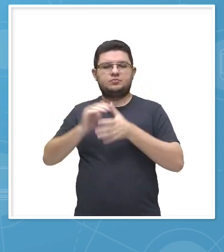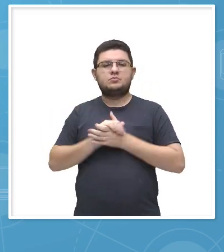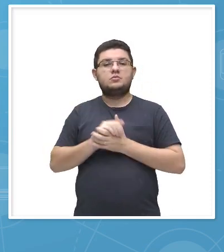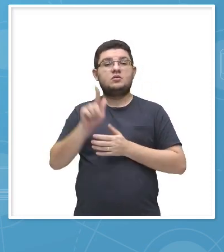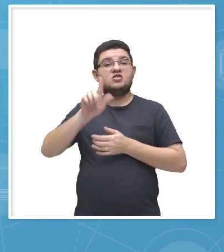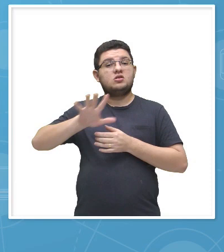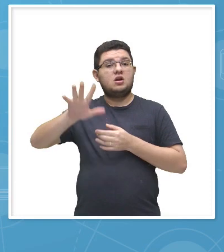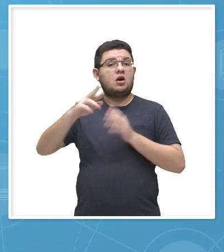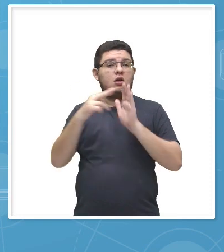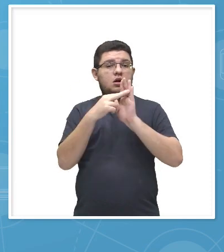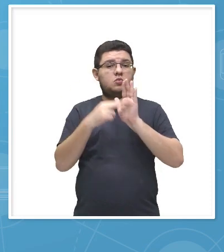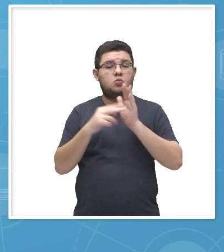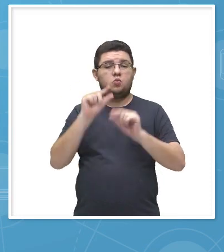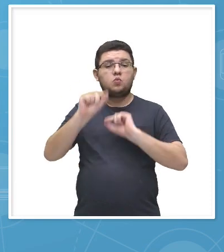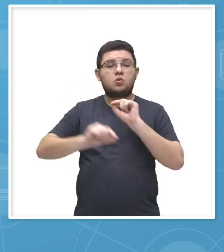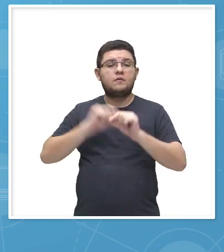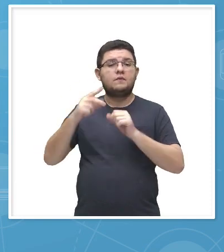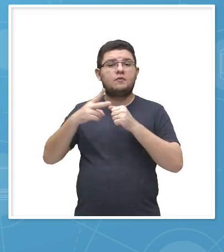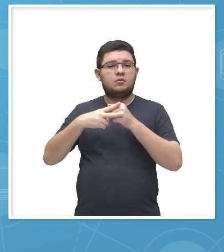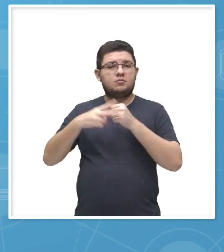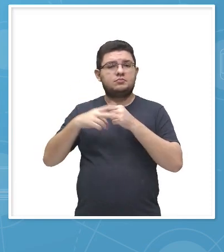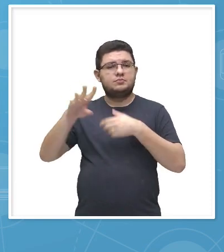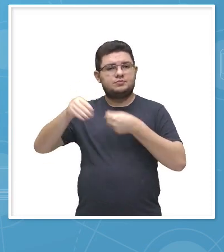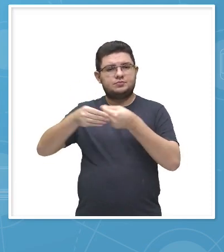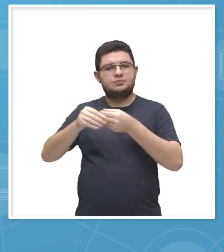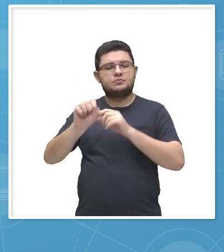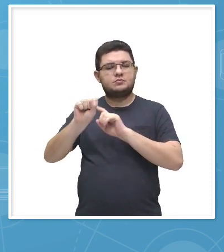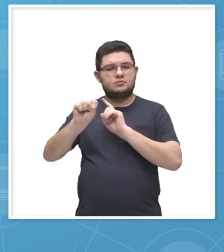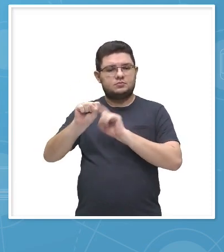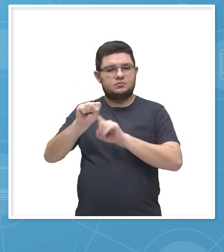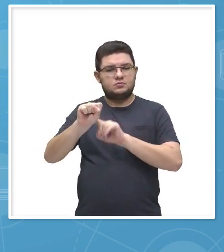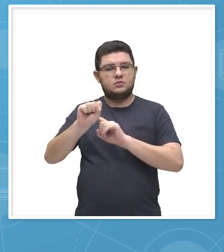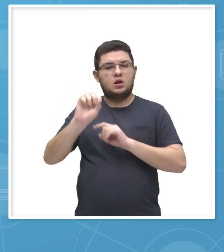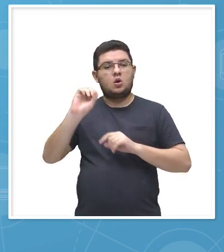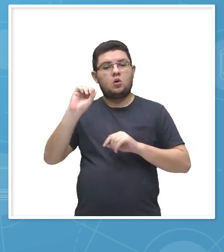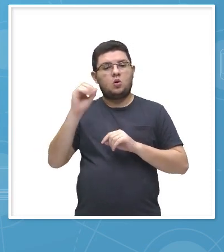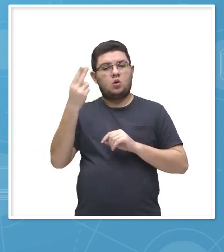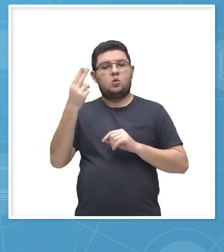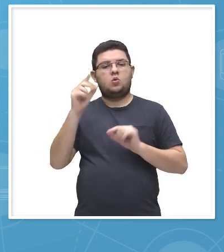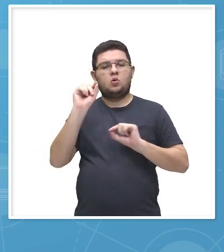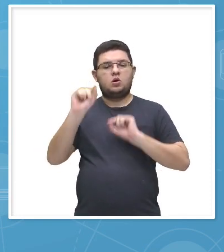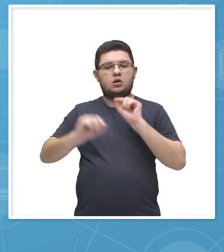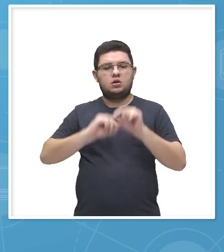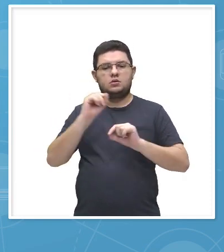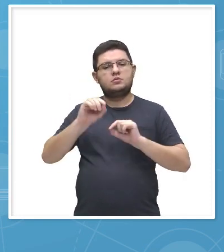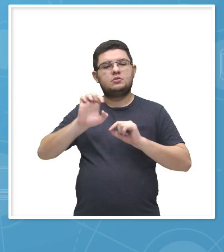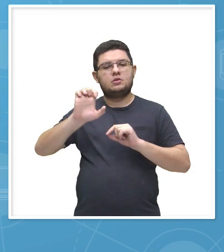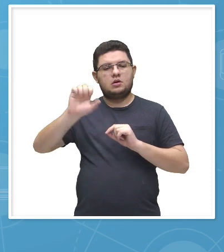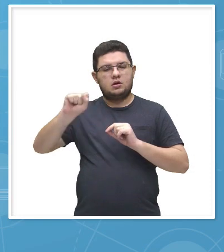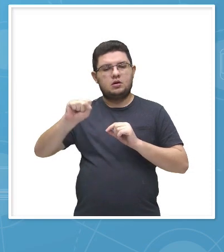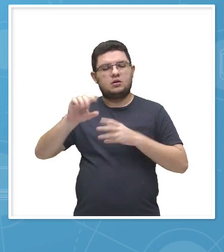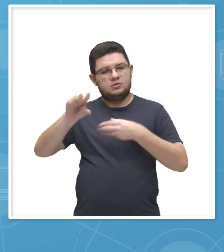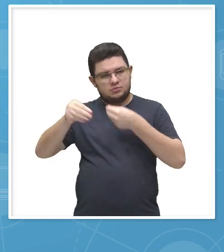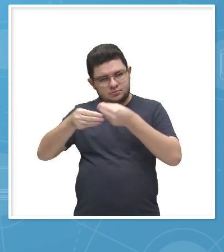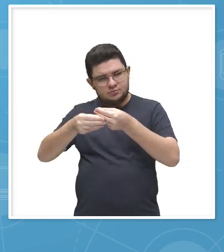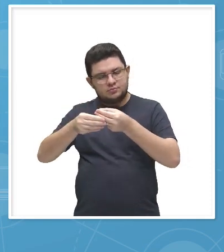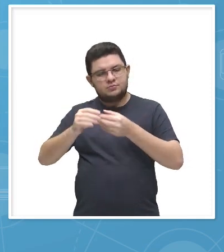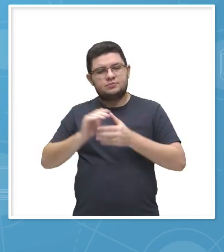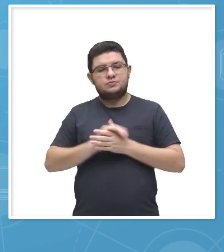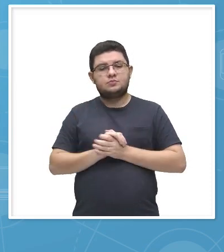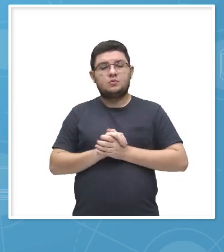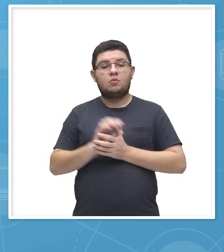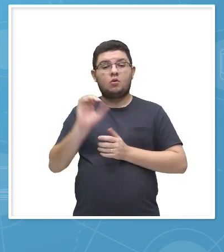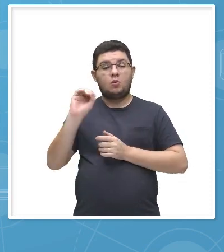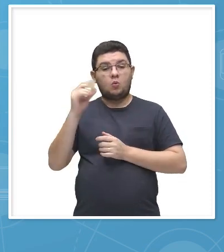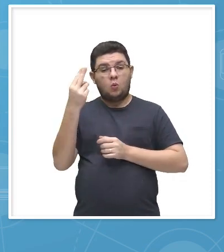o verbo vai receber essa lá no final ou eu verbo vai receber é esse lá no final